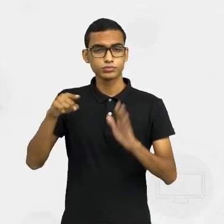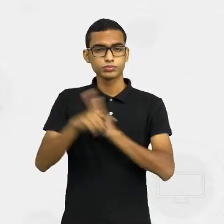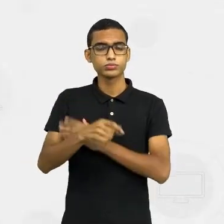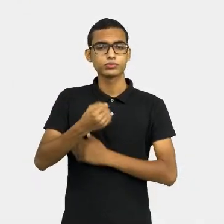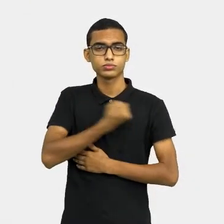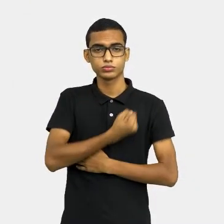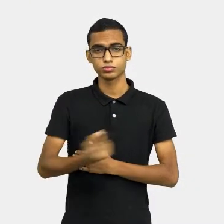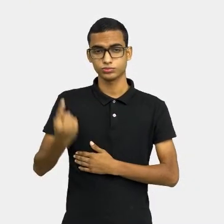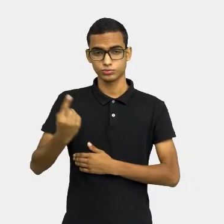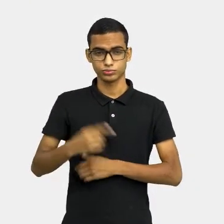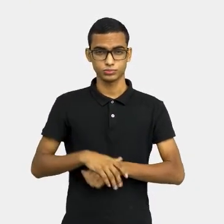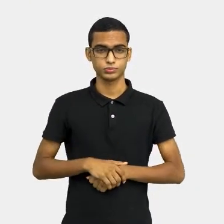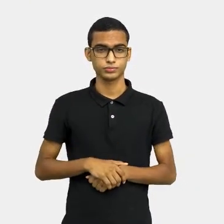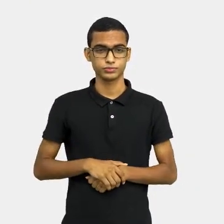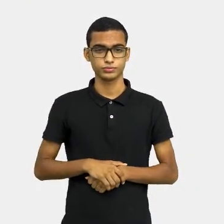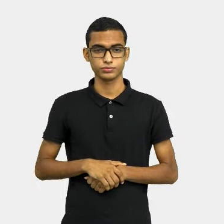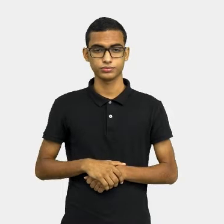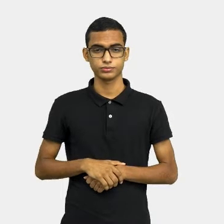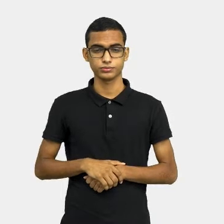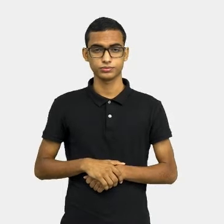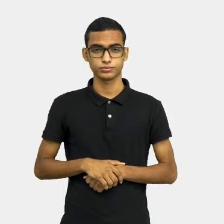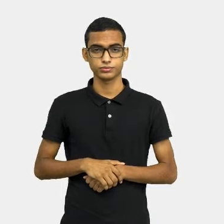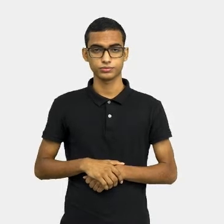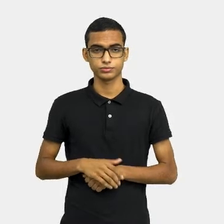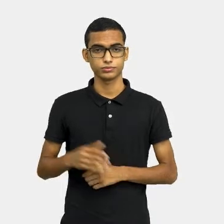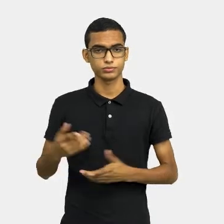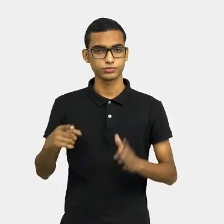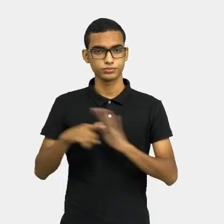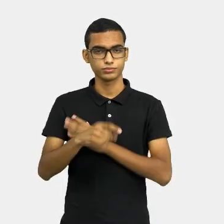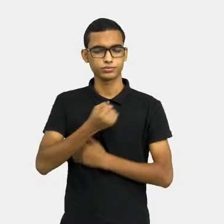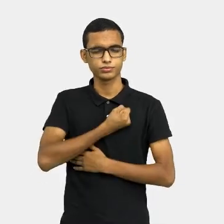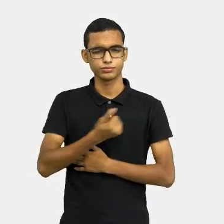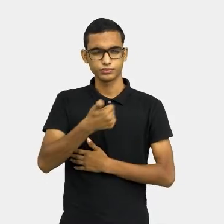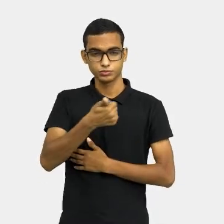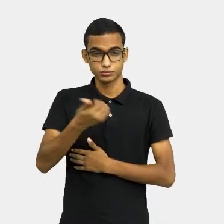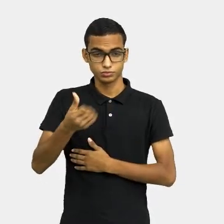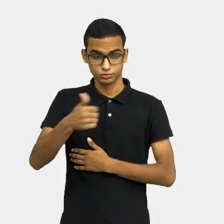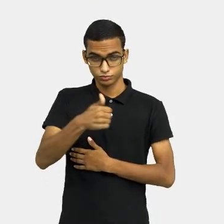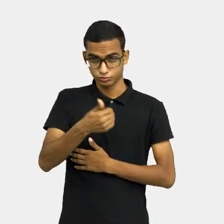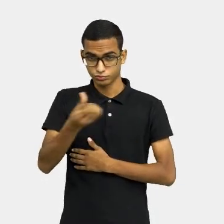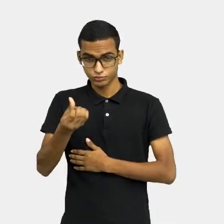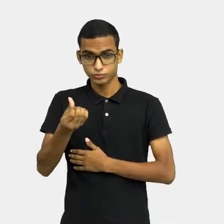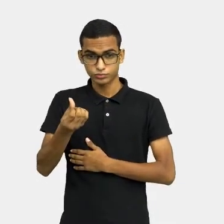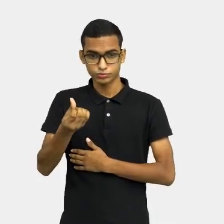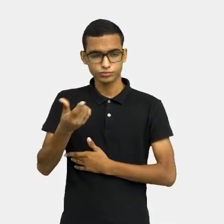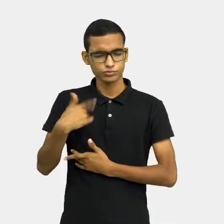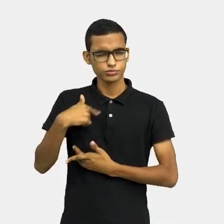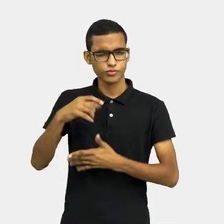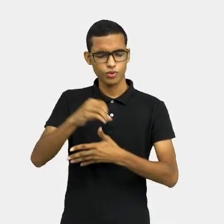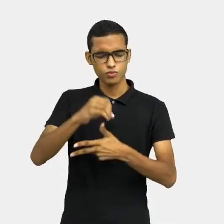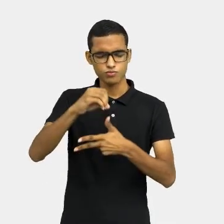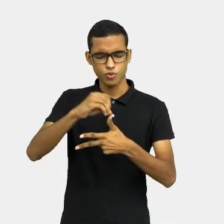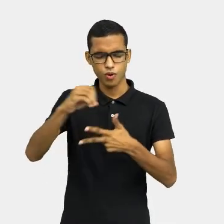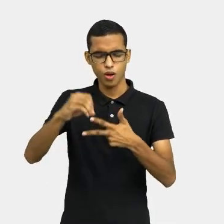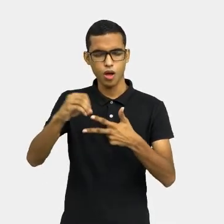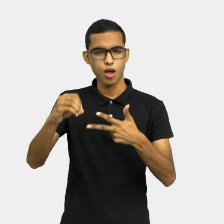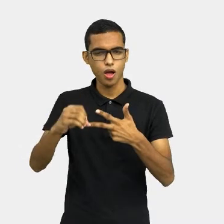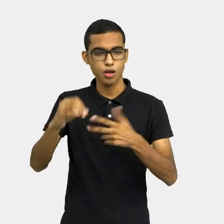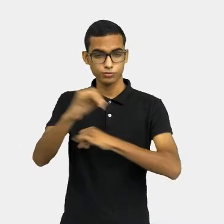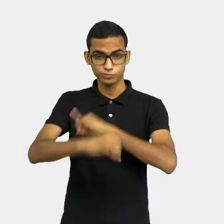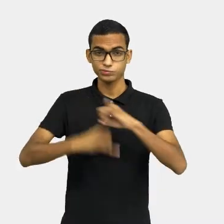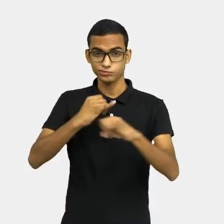nosso componente. Olha aí, temos uma questão do Enem de 2020, o Enem digital, né? Como vocês já